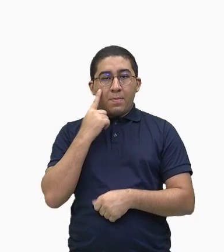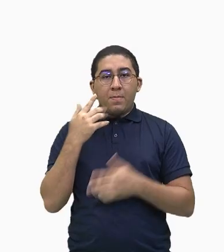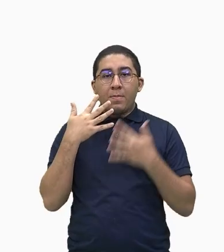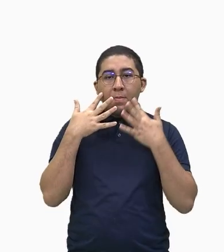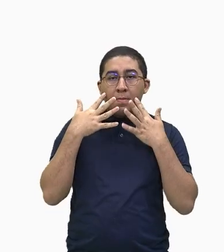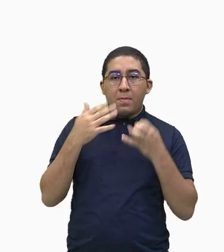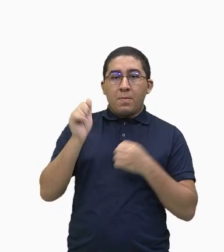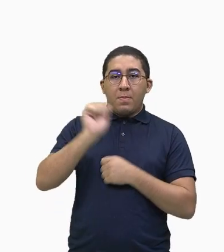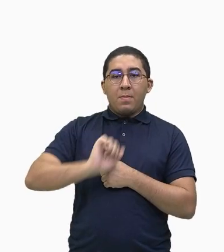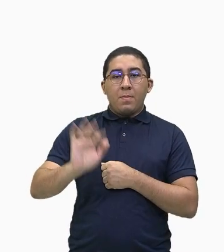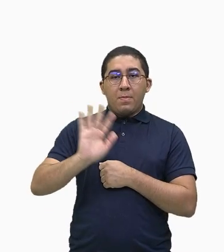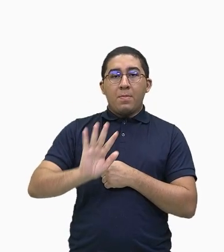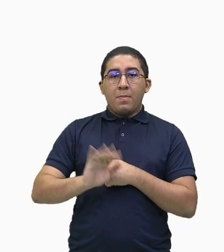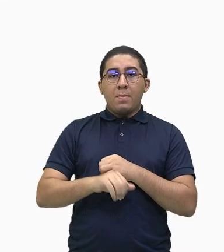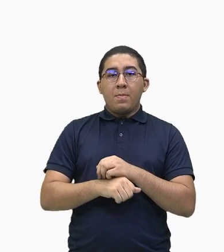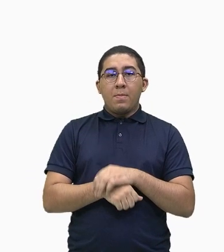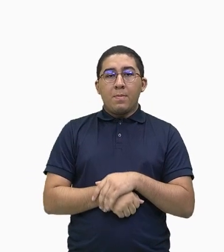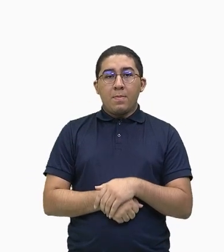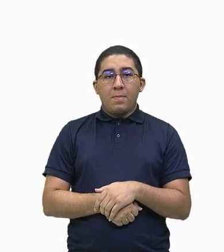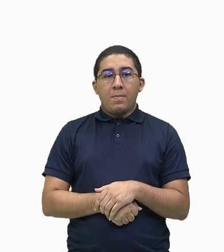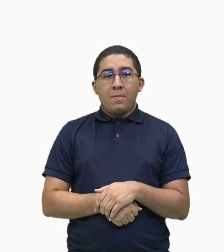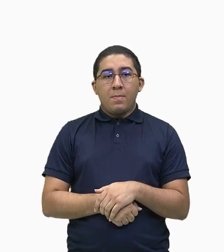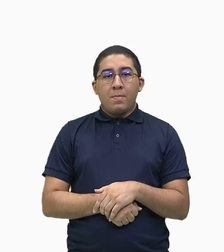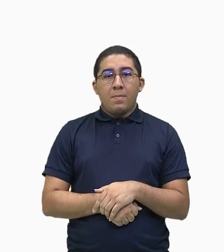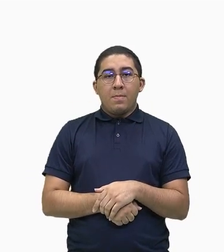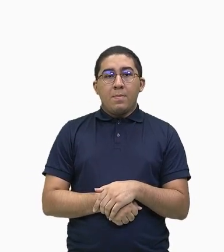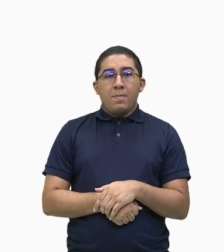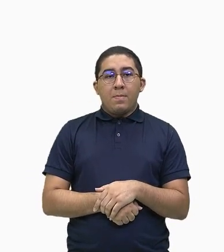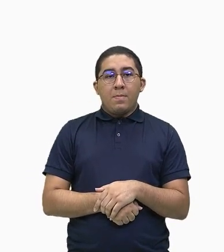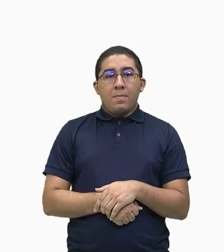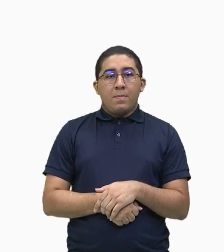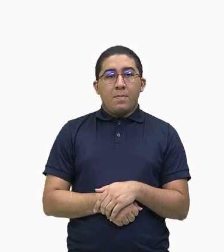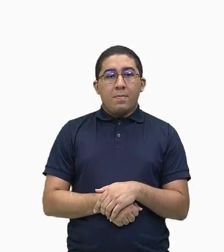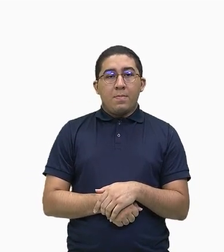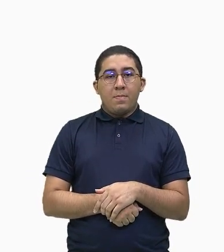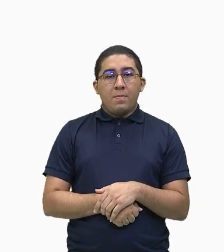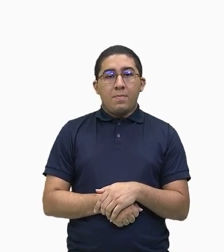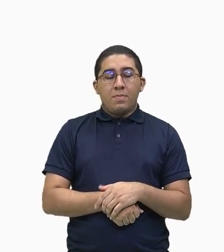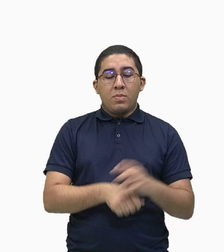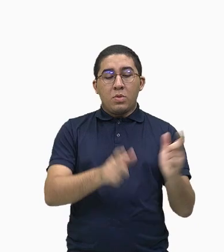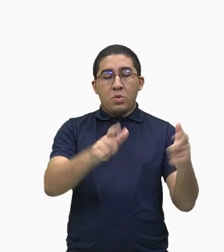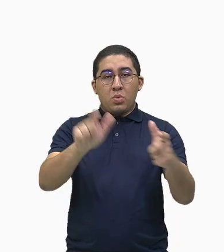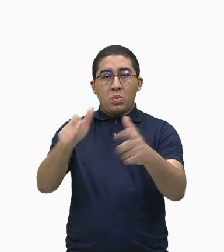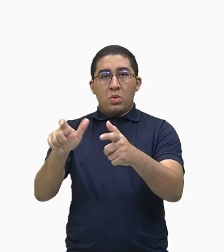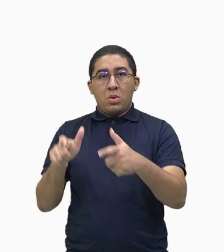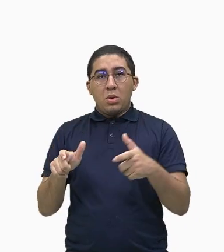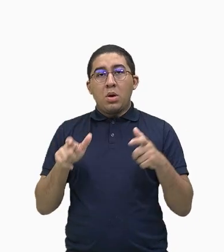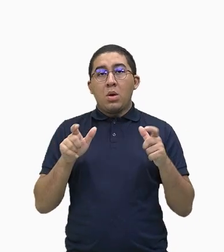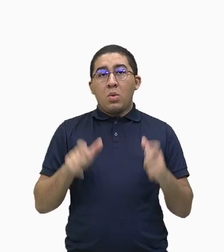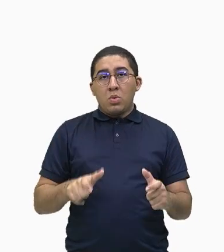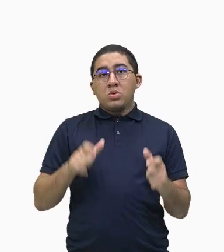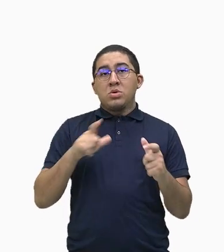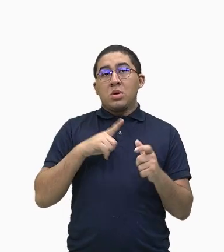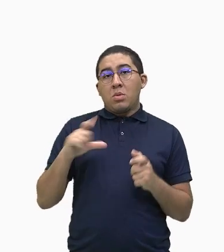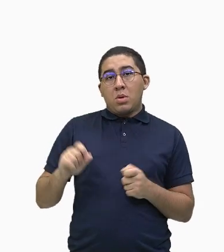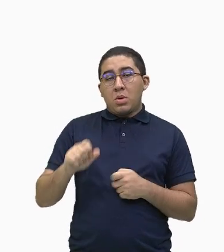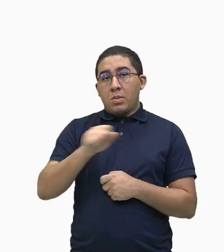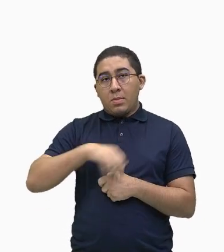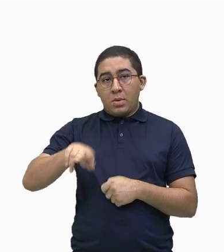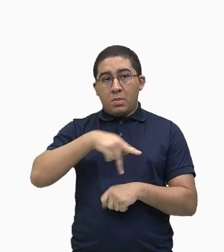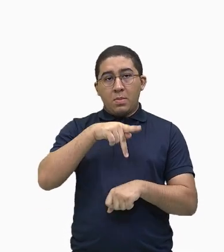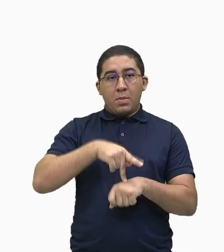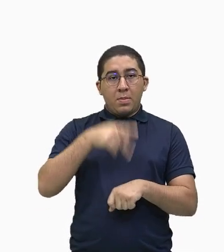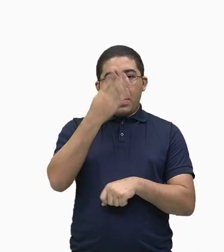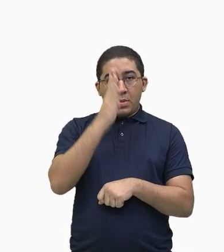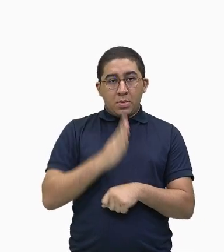estas imagens. Estes lugares é onde se encontram os pontos extremos. Na imagem 1, vocês